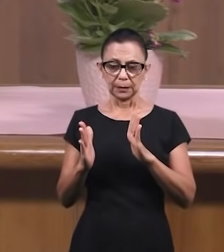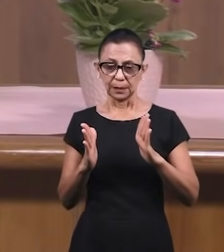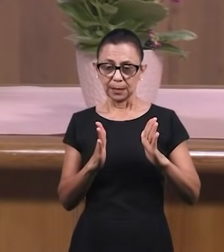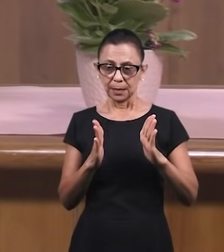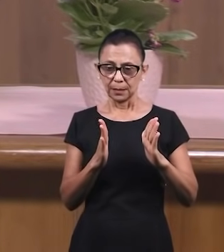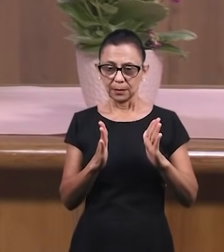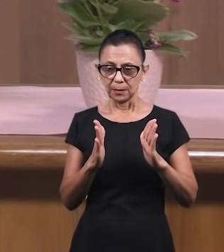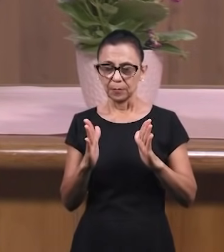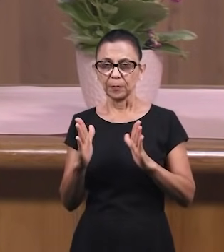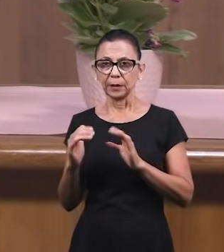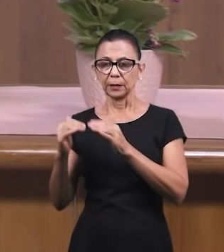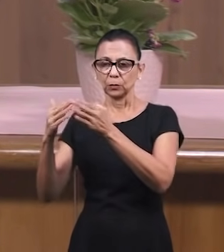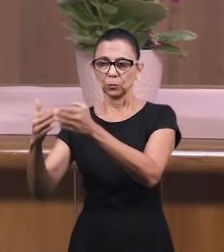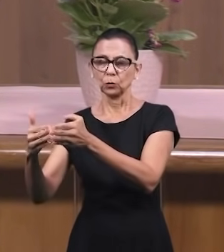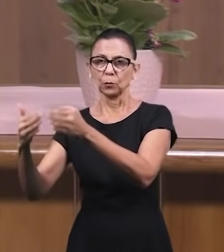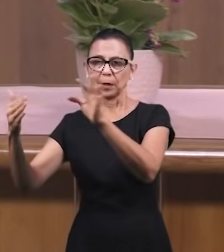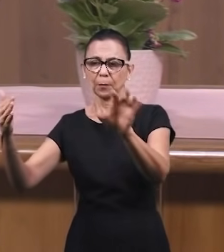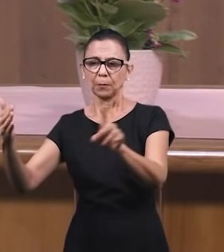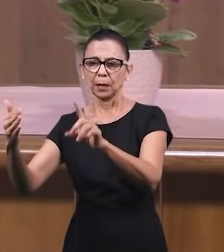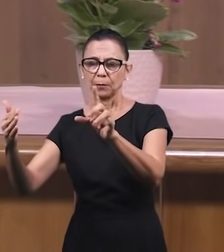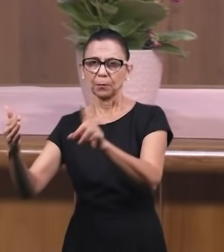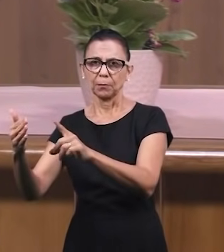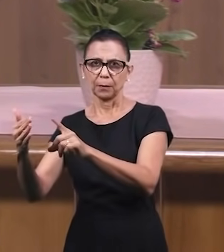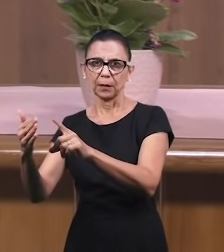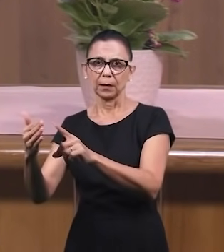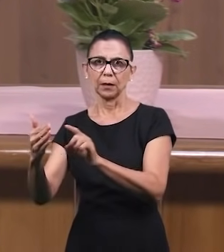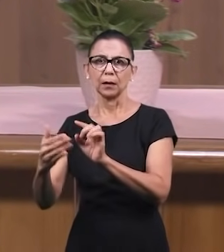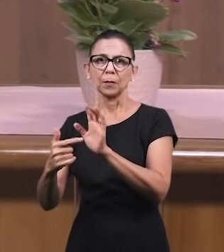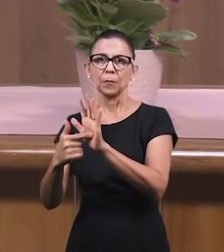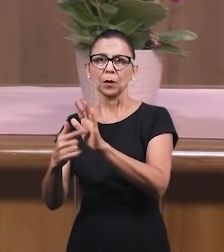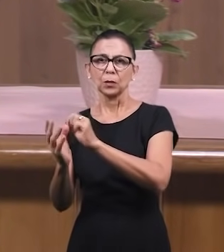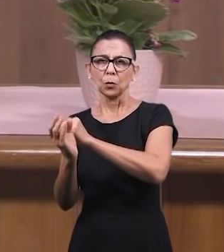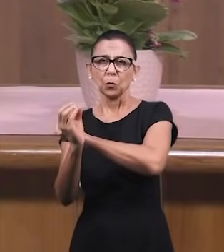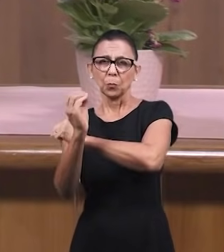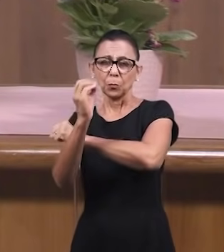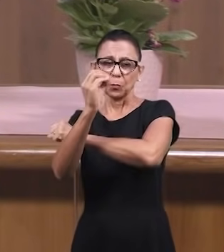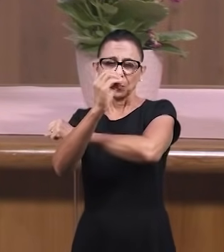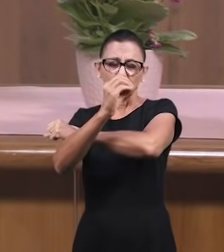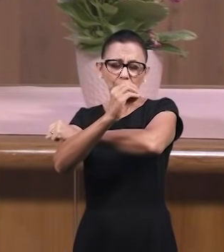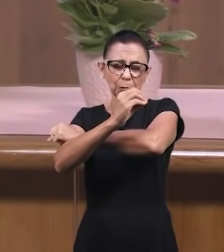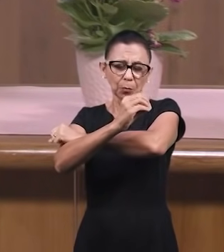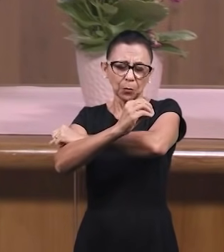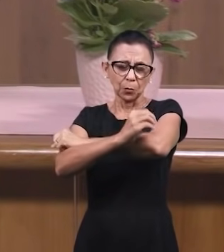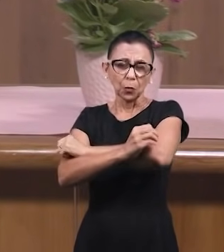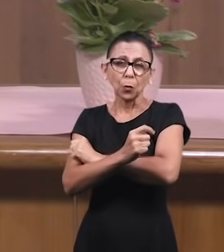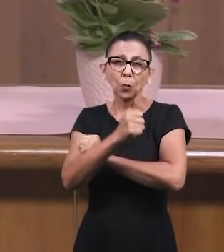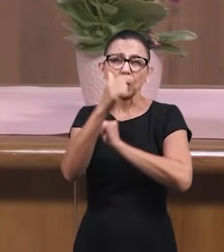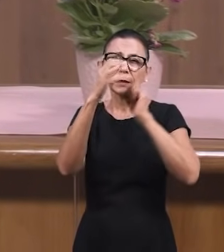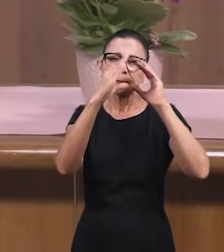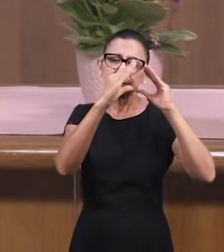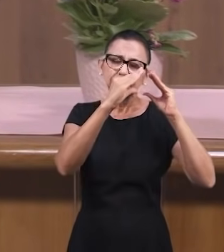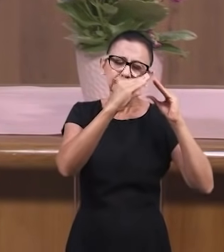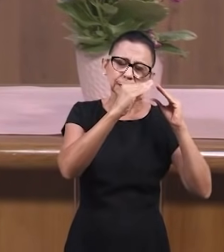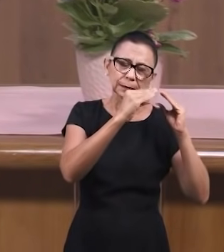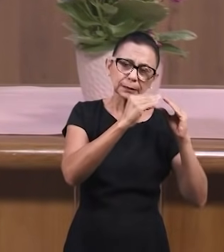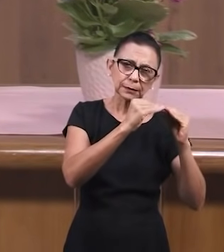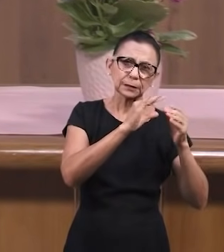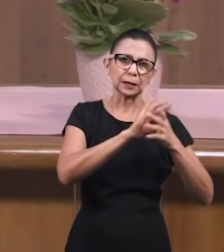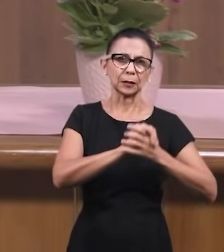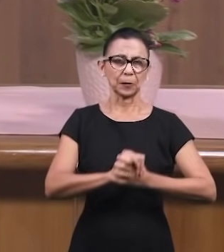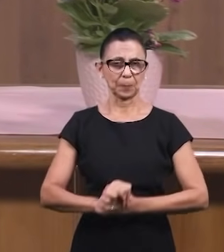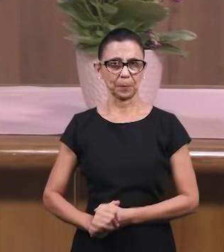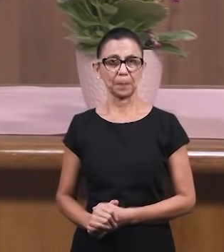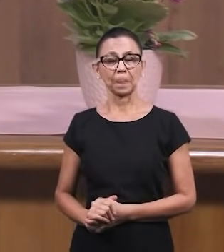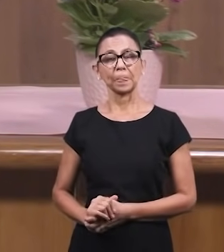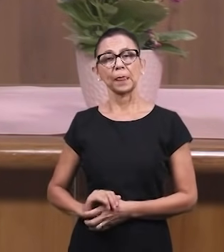um tempo já no início da tarde, no final da tarde, porque já estava escuro. Em Israel, a gente conta os